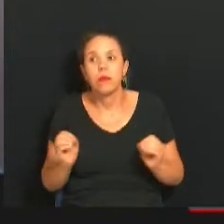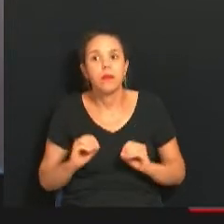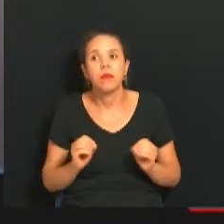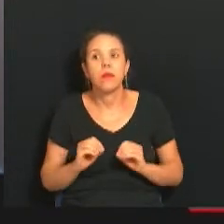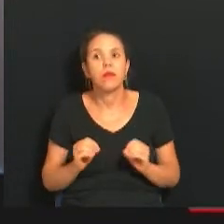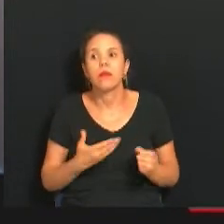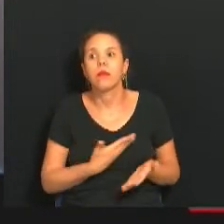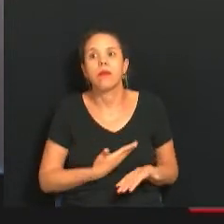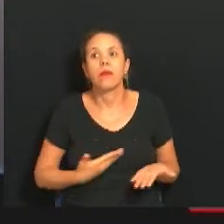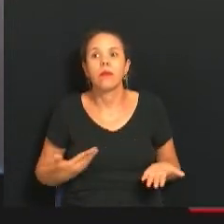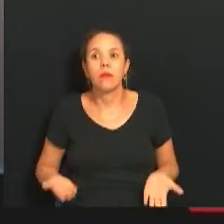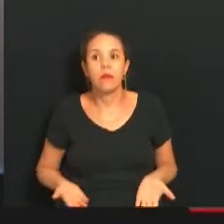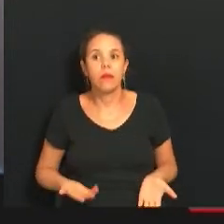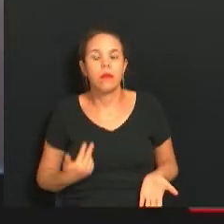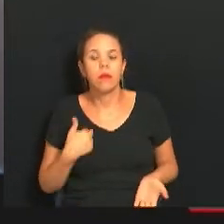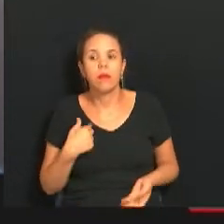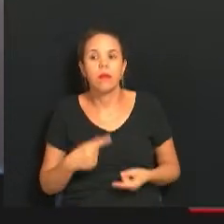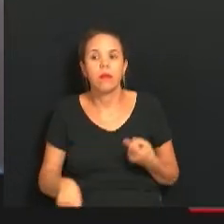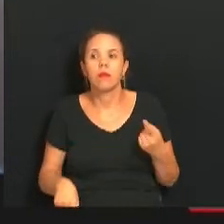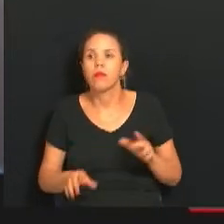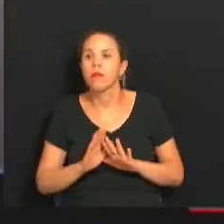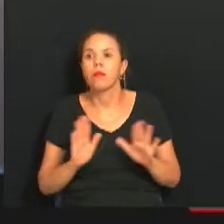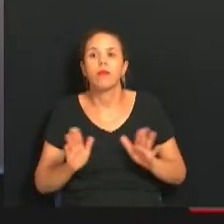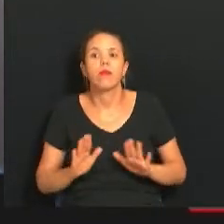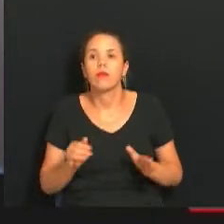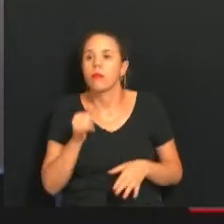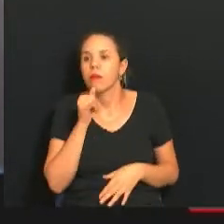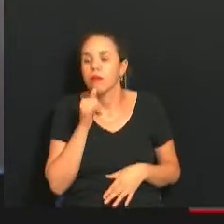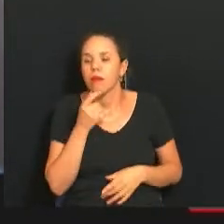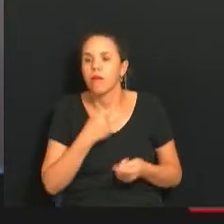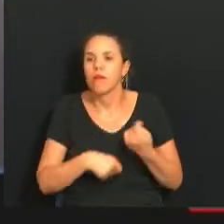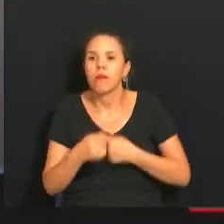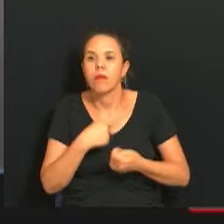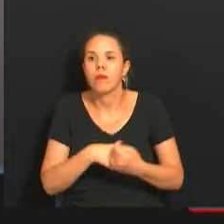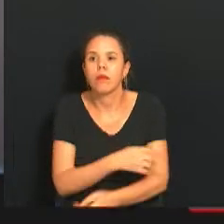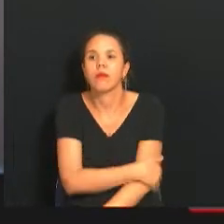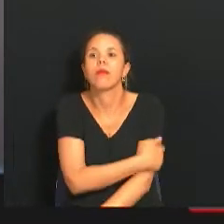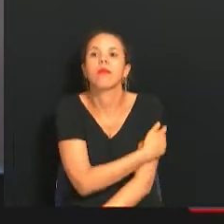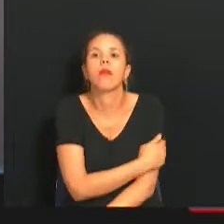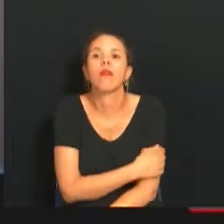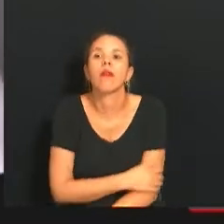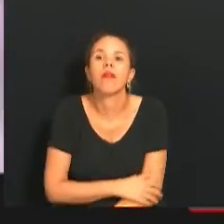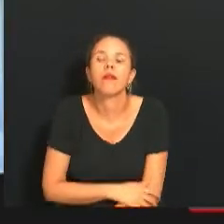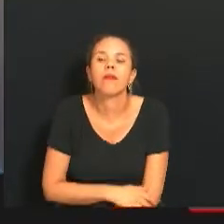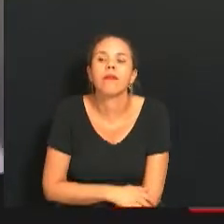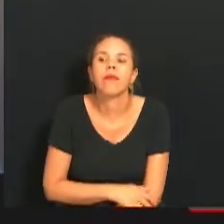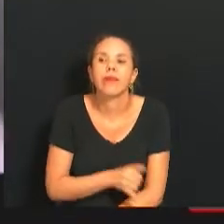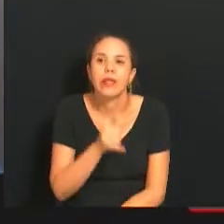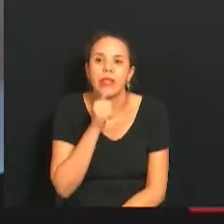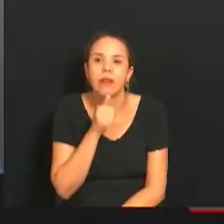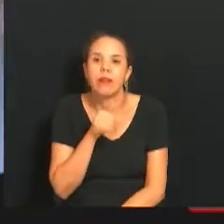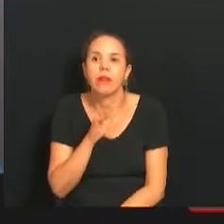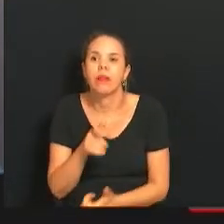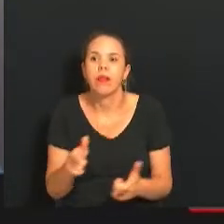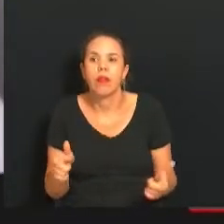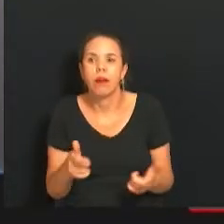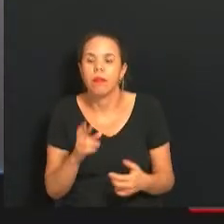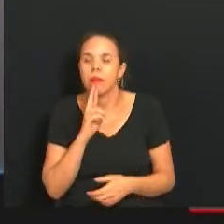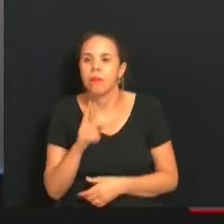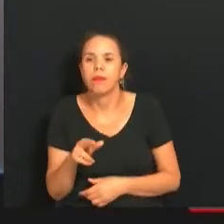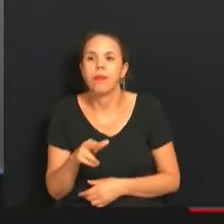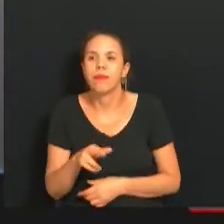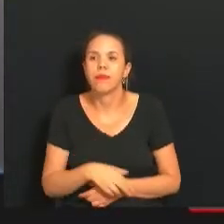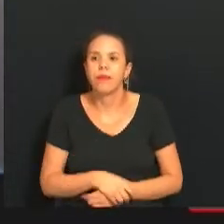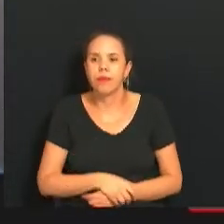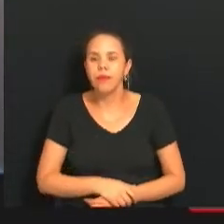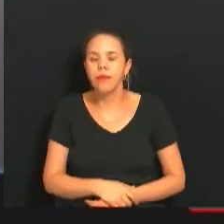governo, você não deixa margem de manobra para negociação diplomática. Você força cada vez mais uma resposta mais